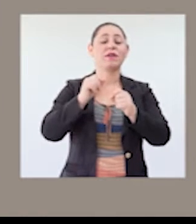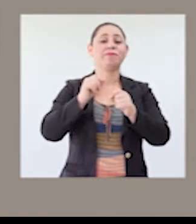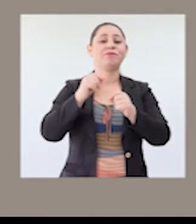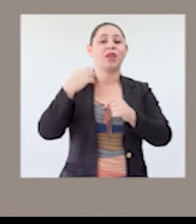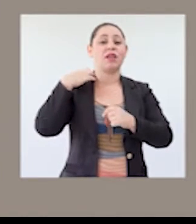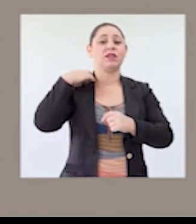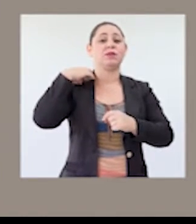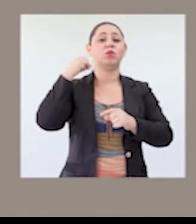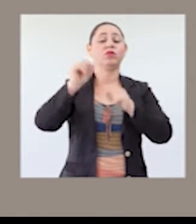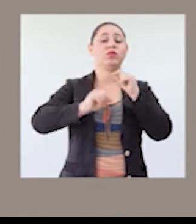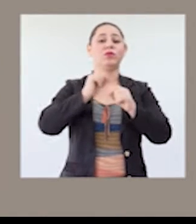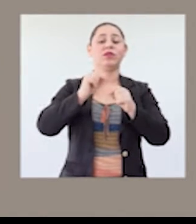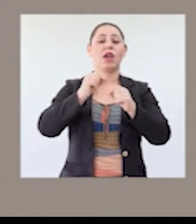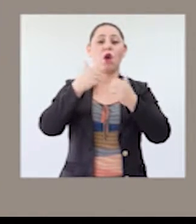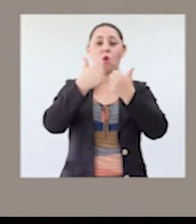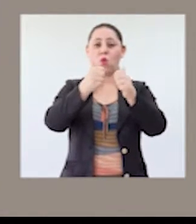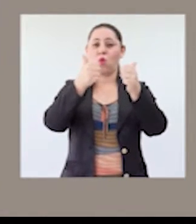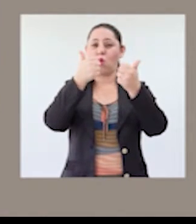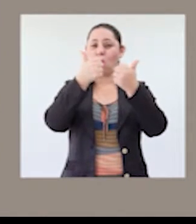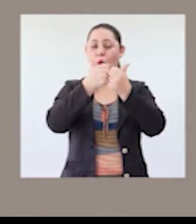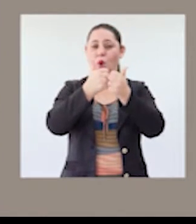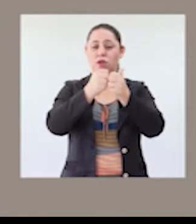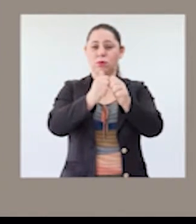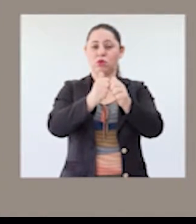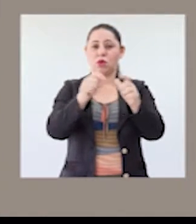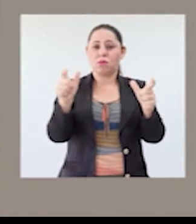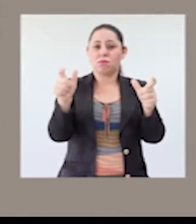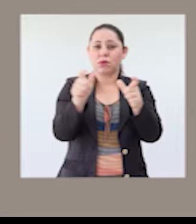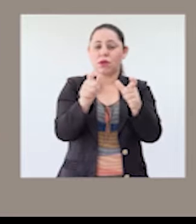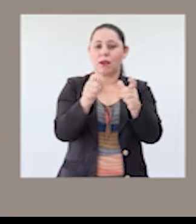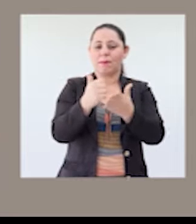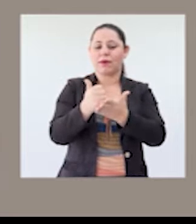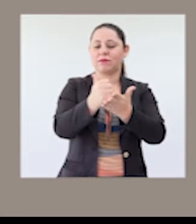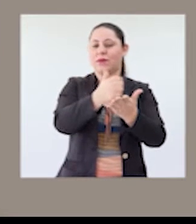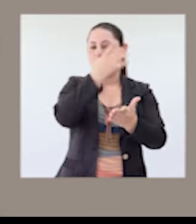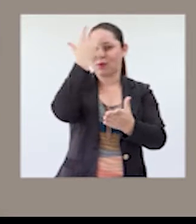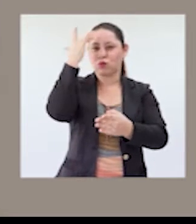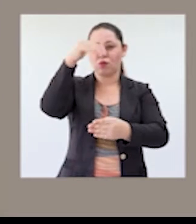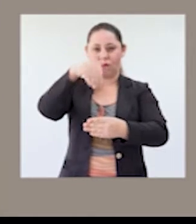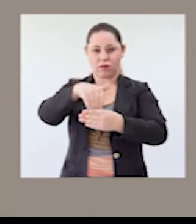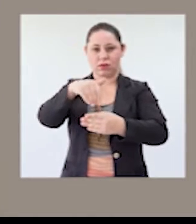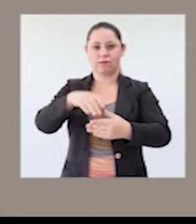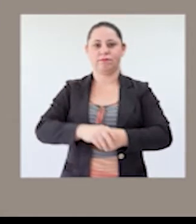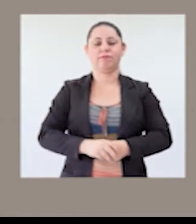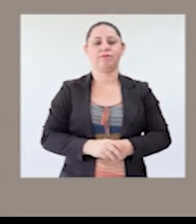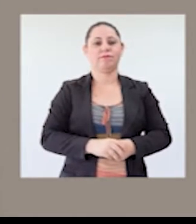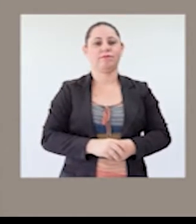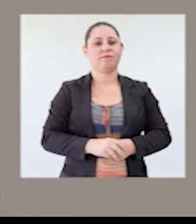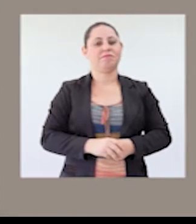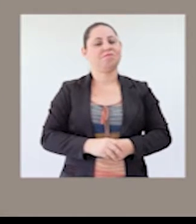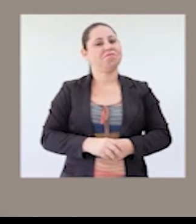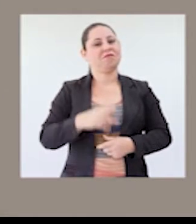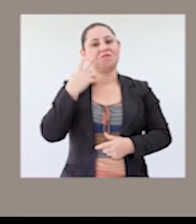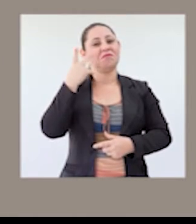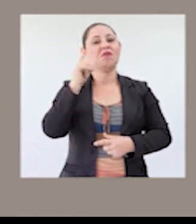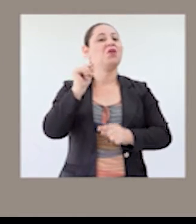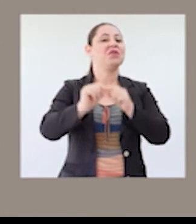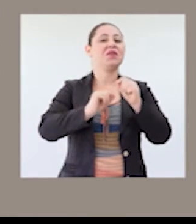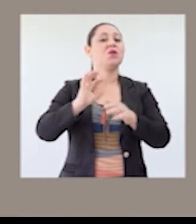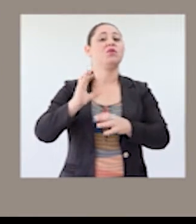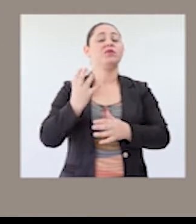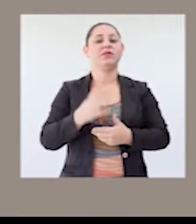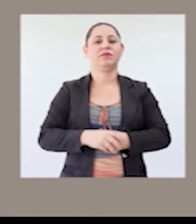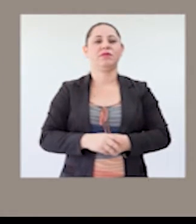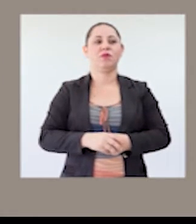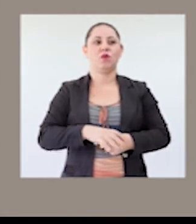disposição vans, ônibus, micro-ônibus para levar eleitor, né? E ali, naturalmente,